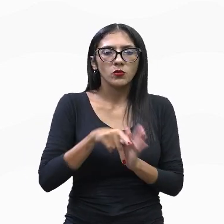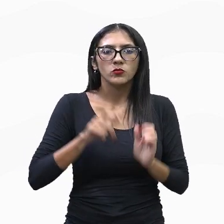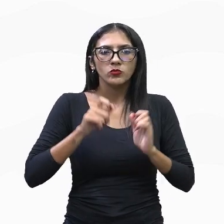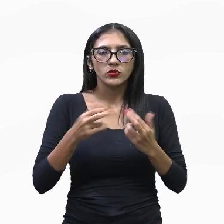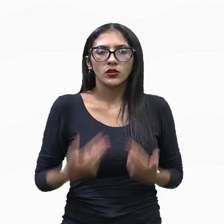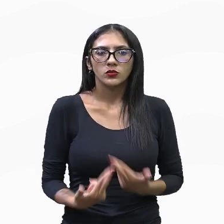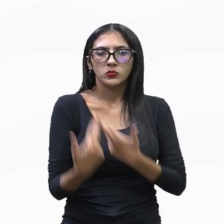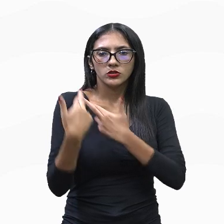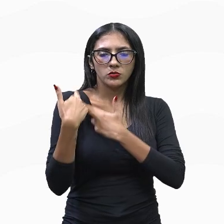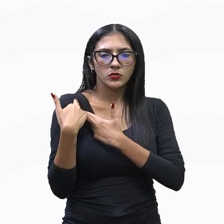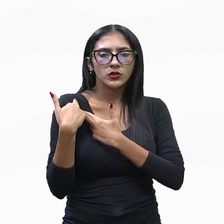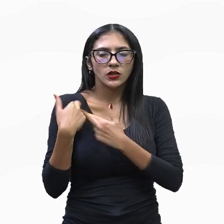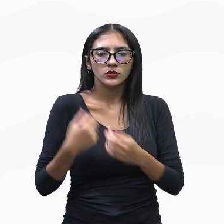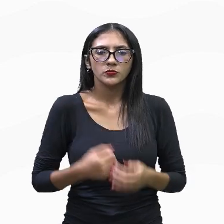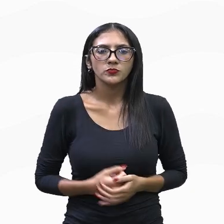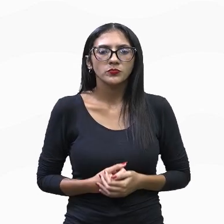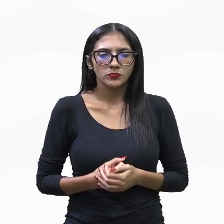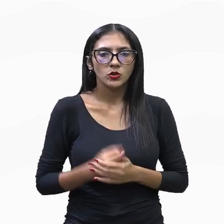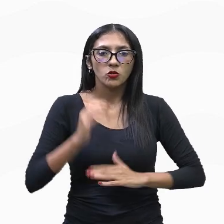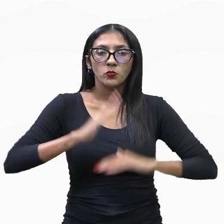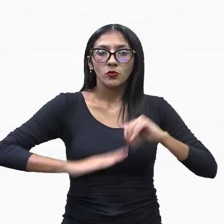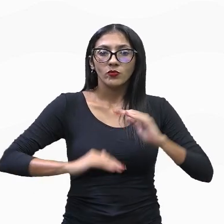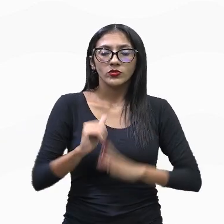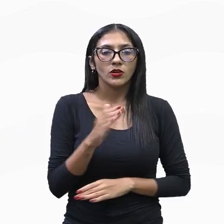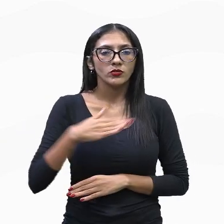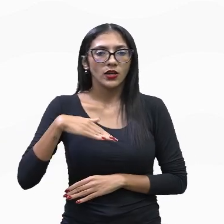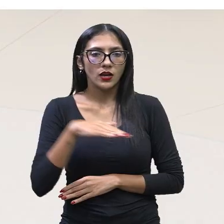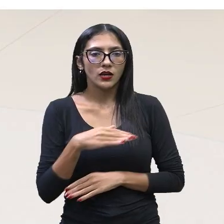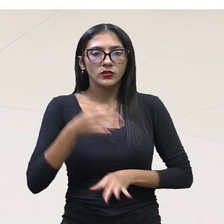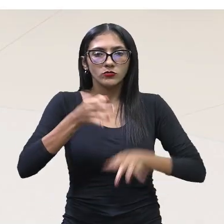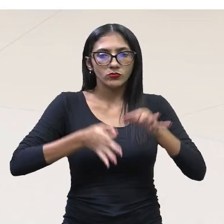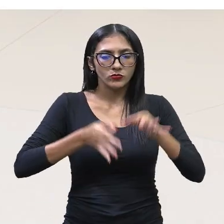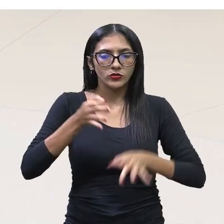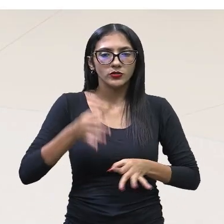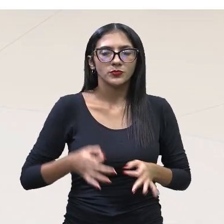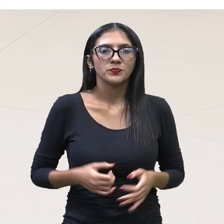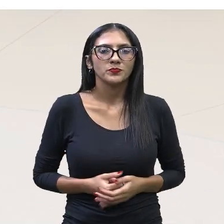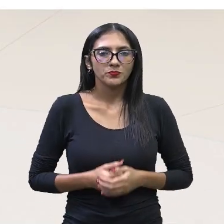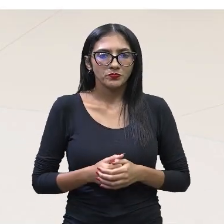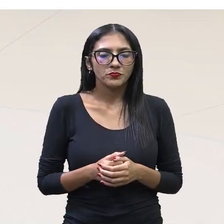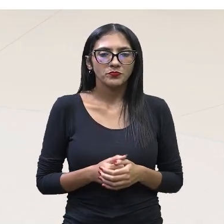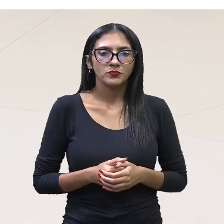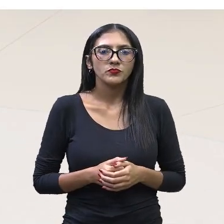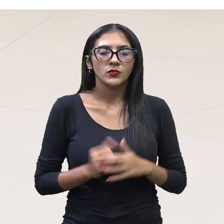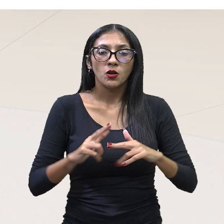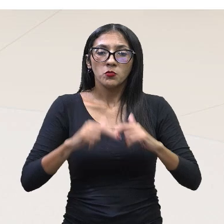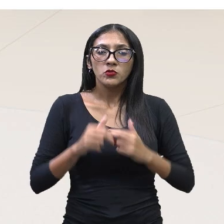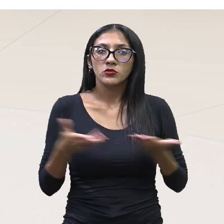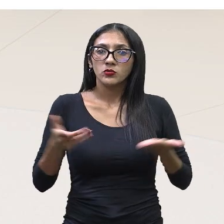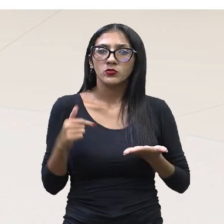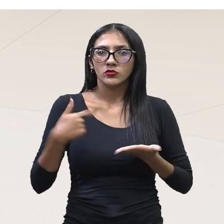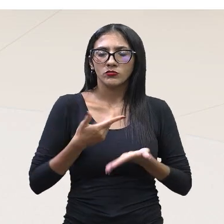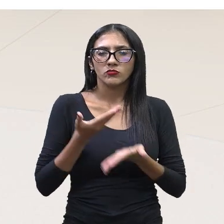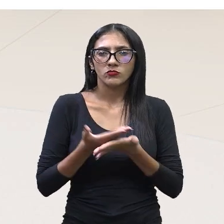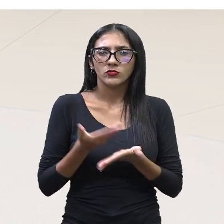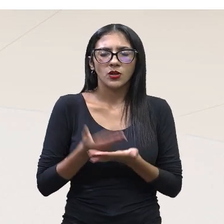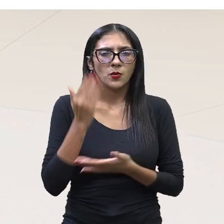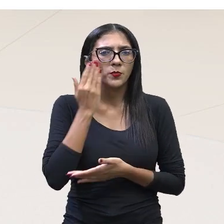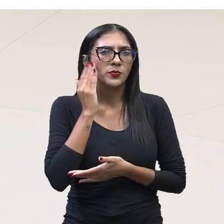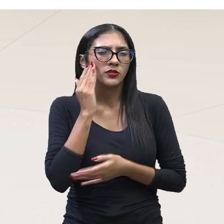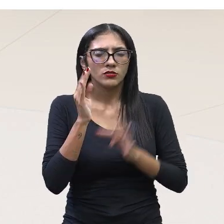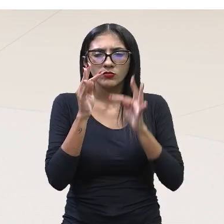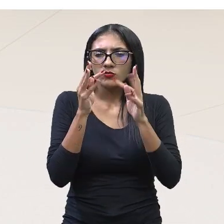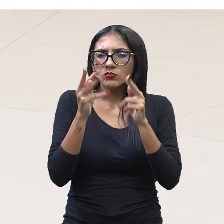atribuições do promotor de justiça nessa área. É para isso que nós estamos aqui, para entender toda essa complexidade e